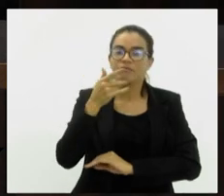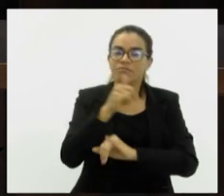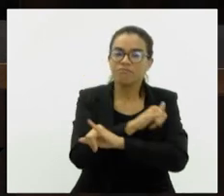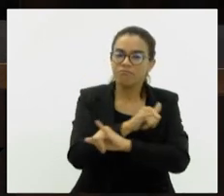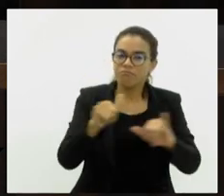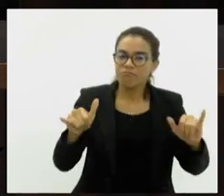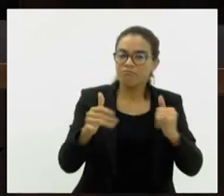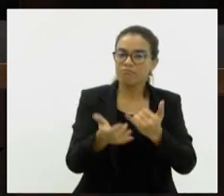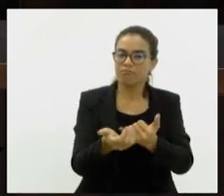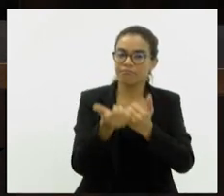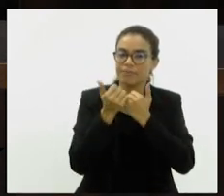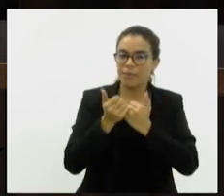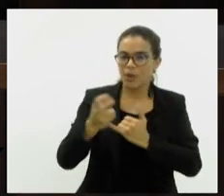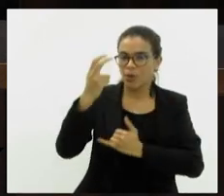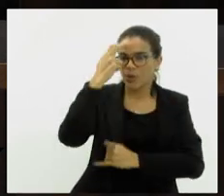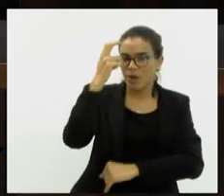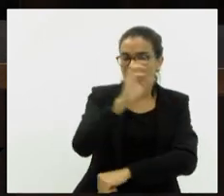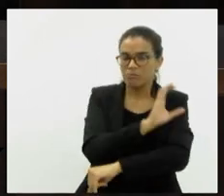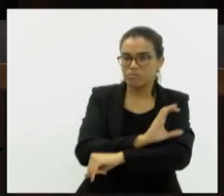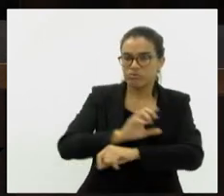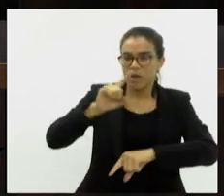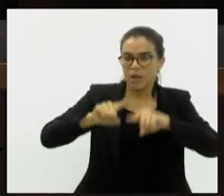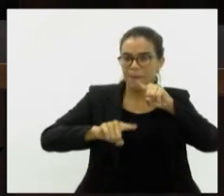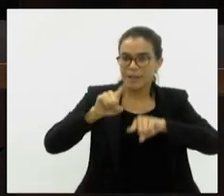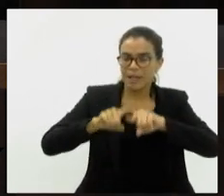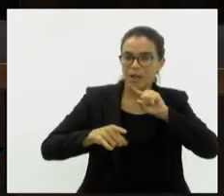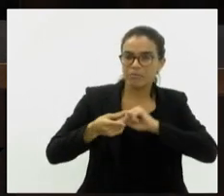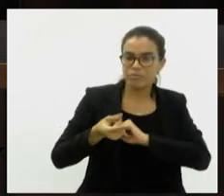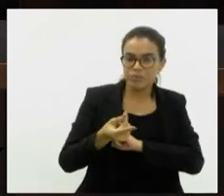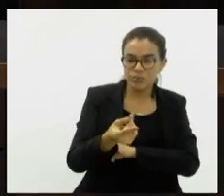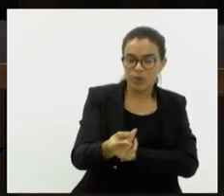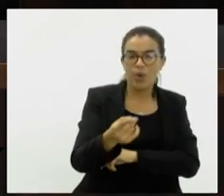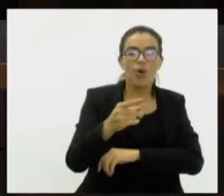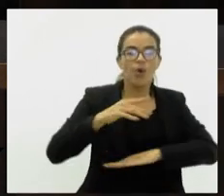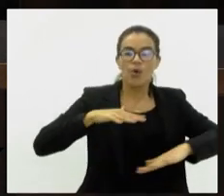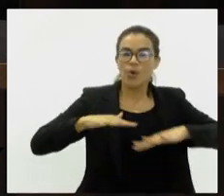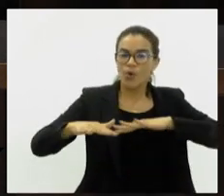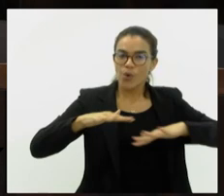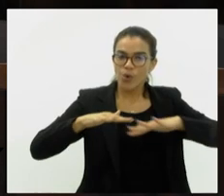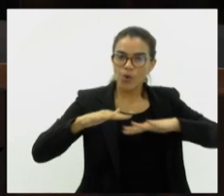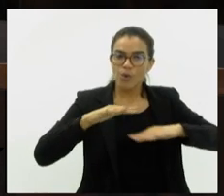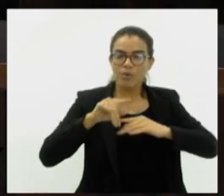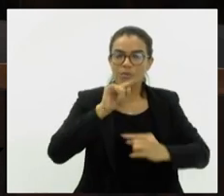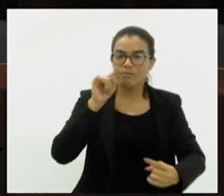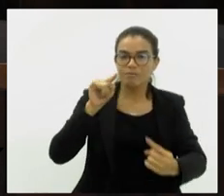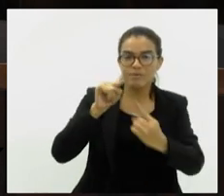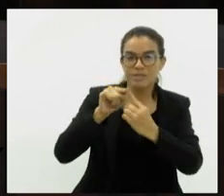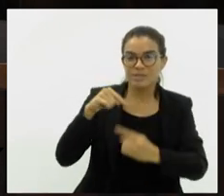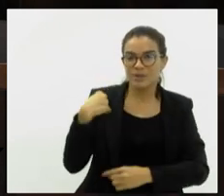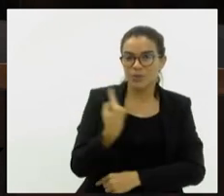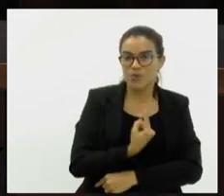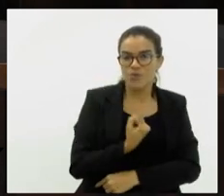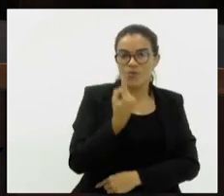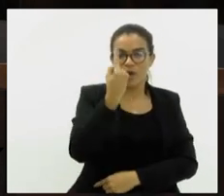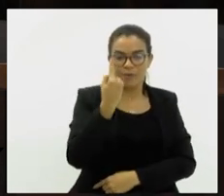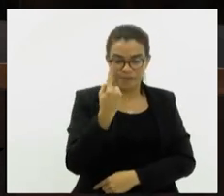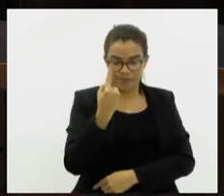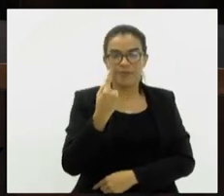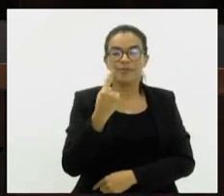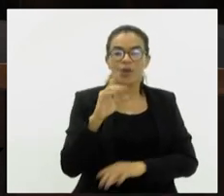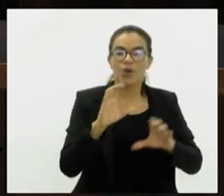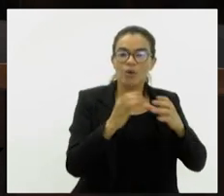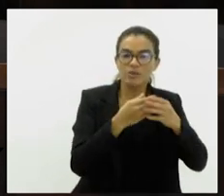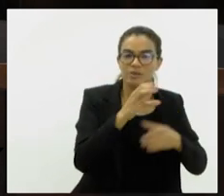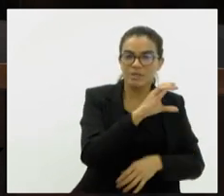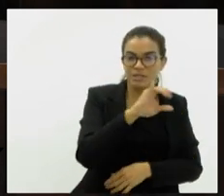como patrimônio cultural e material do Estado do Rio de Janeiro o movimento Missão Somos Um. Parecer da Comissão de Constituição